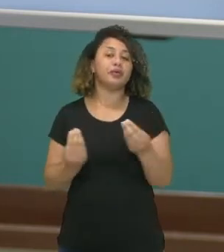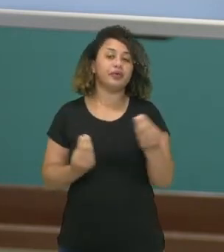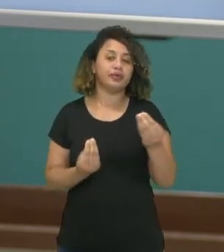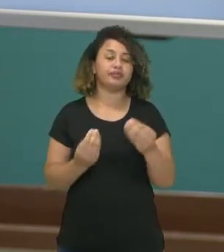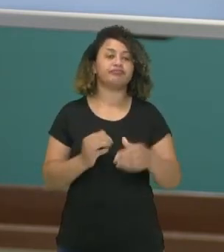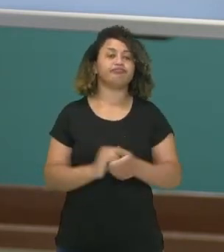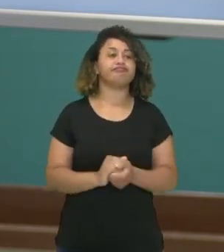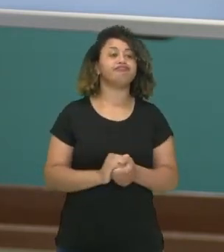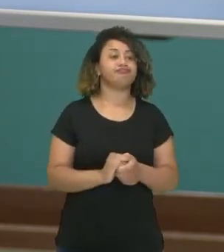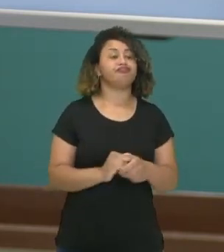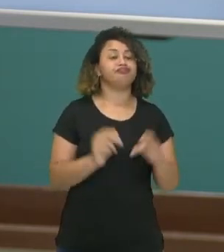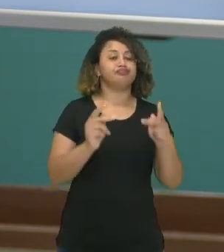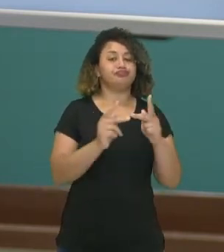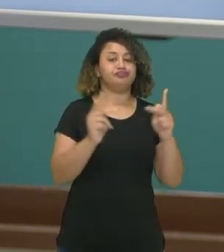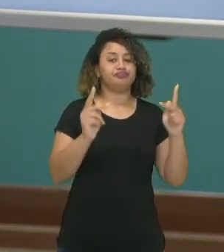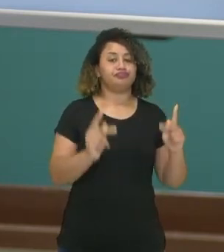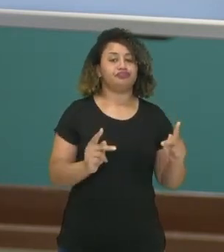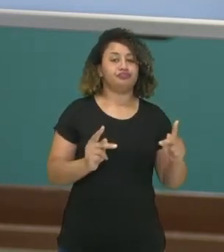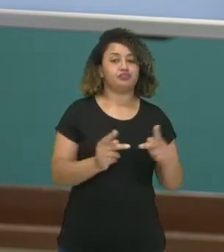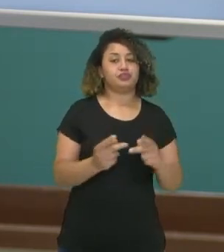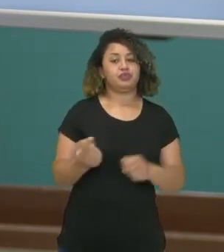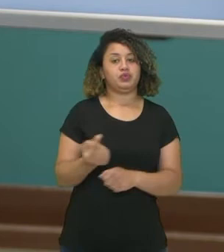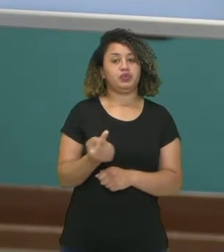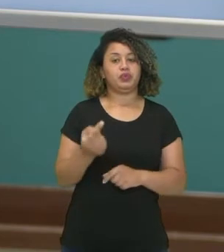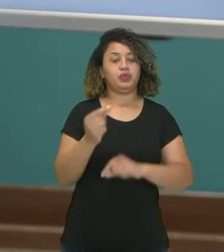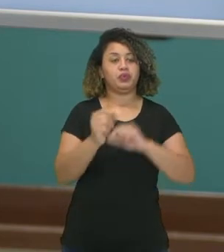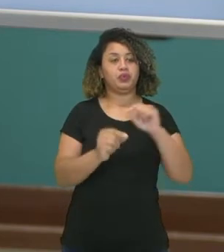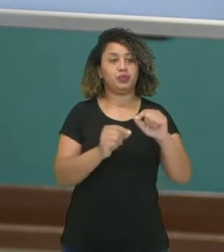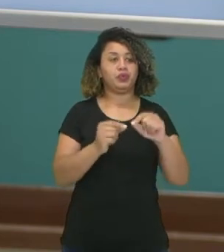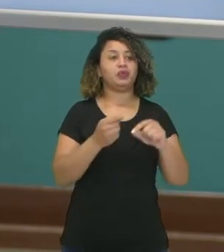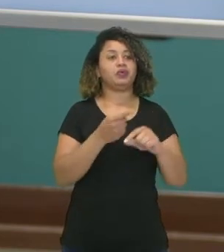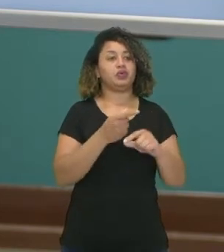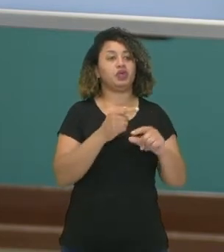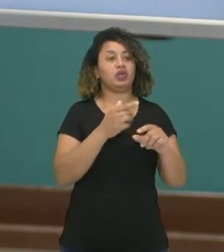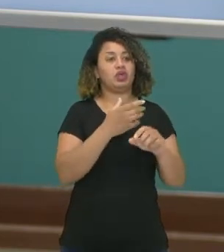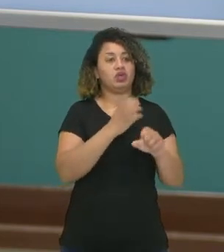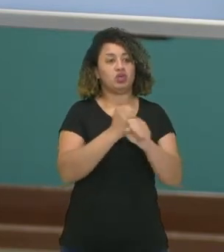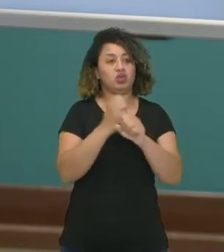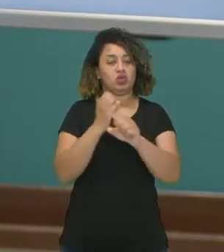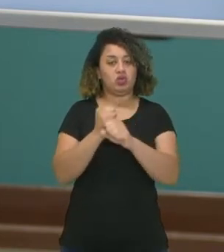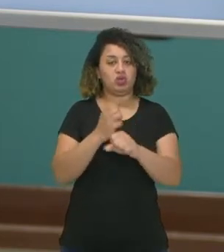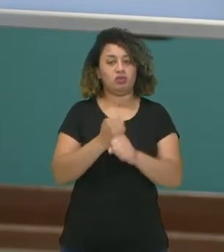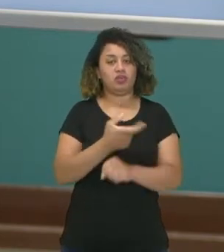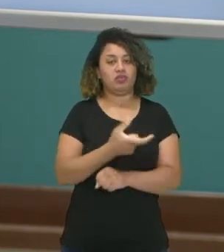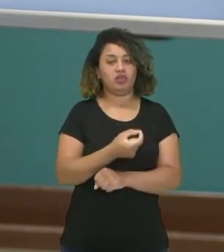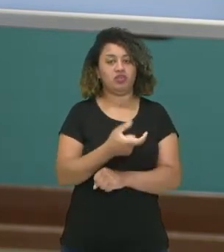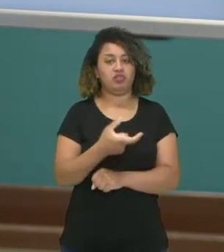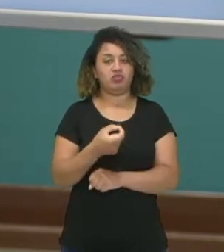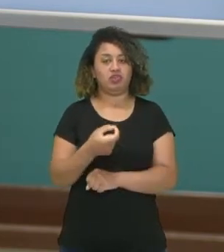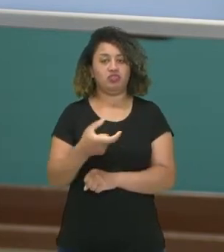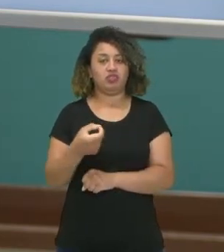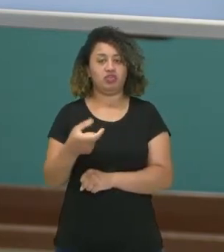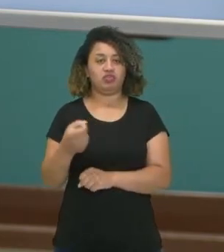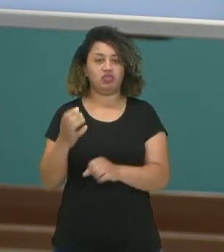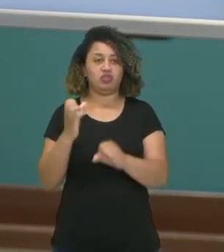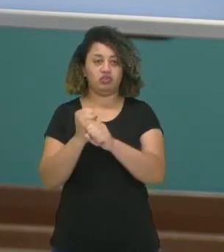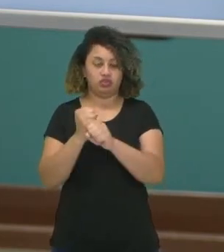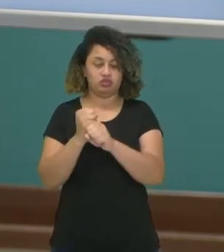O perímetro da figura 1 vai ser 20 mais 20 mais 20 mais 20. O